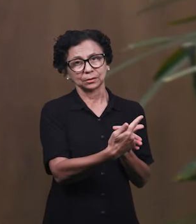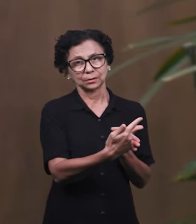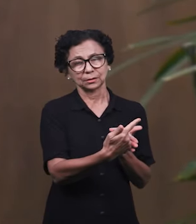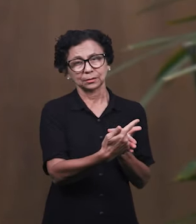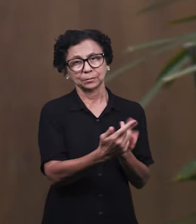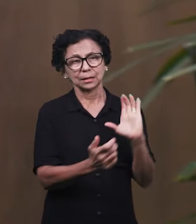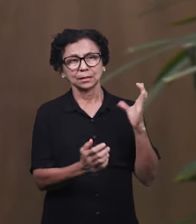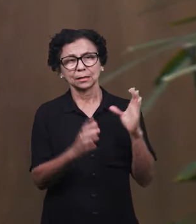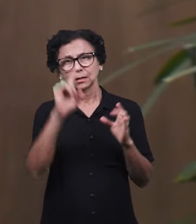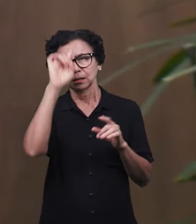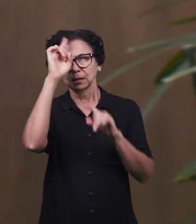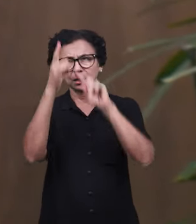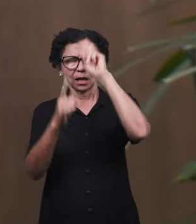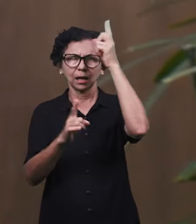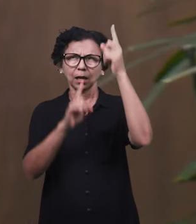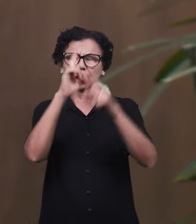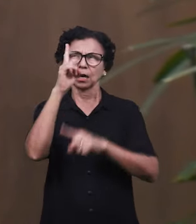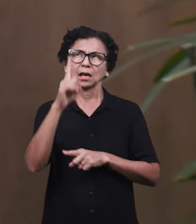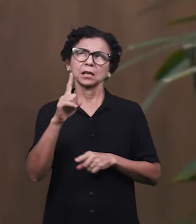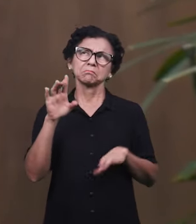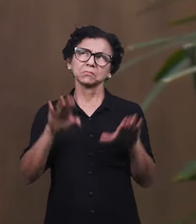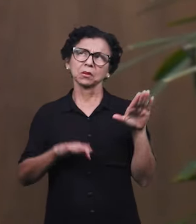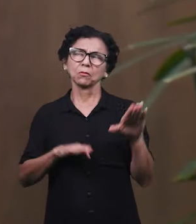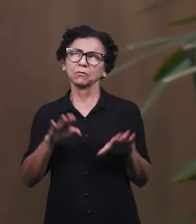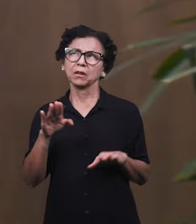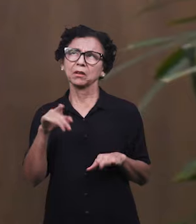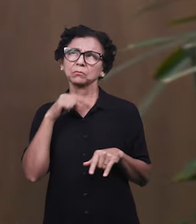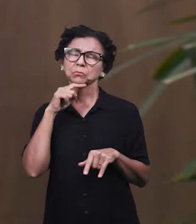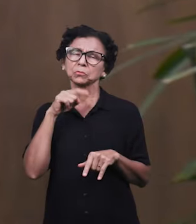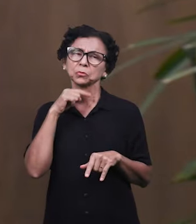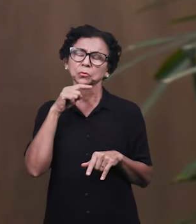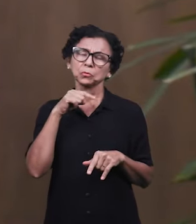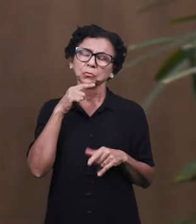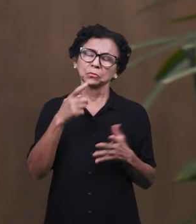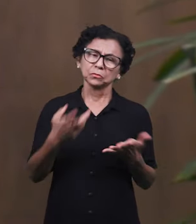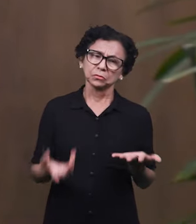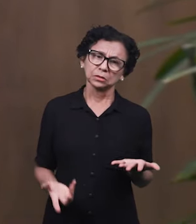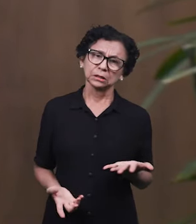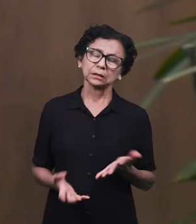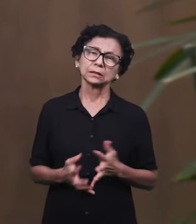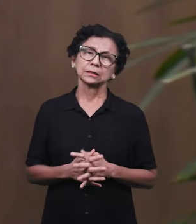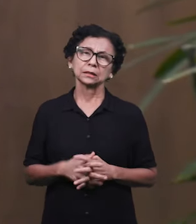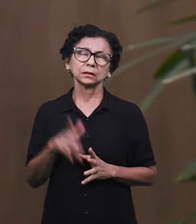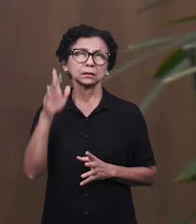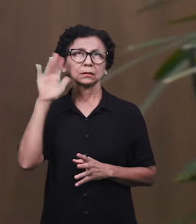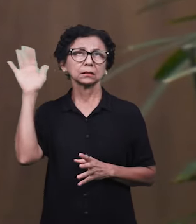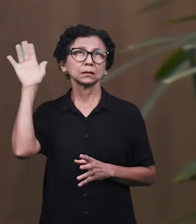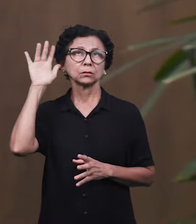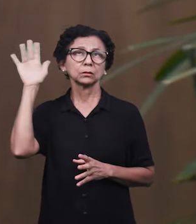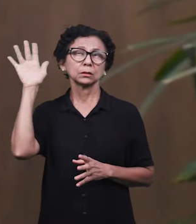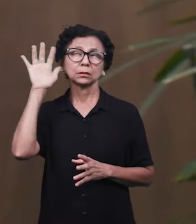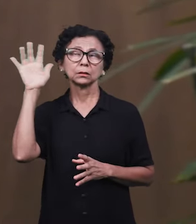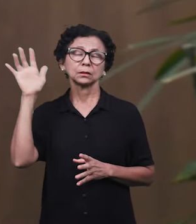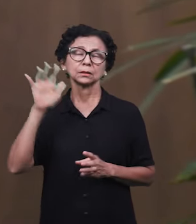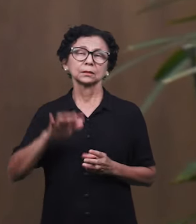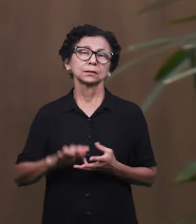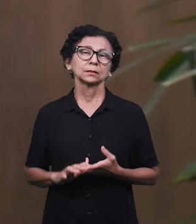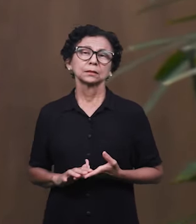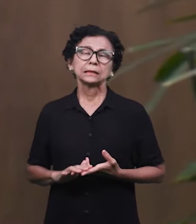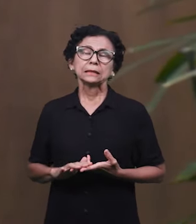teorias, e muitas coisas da ciência dizem respeito ao que o cientista interpreta em relação a um